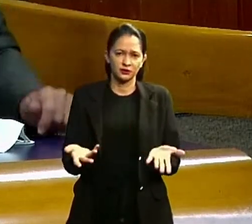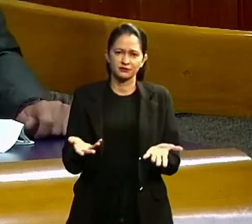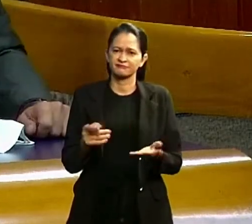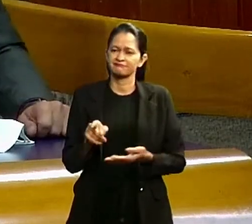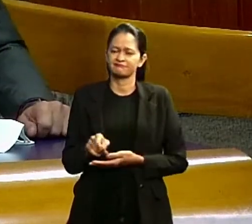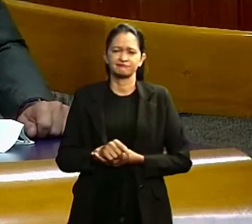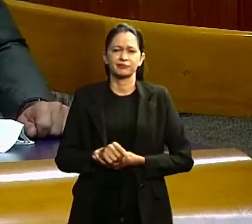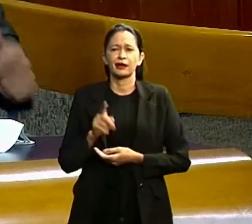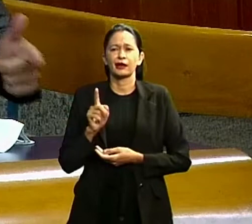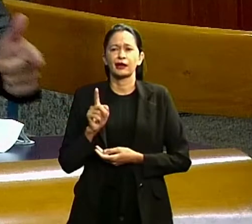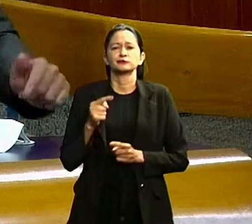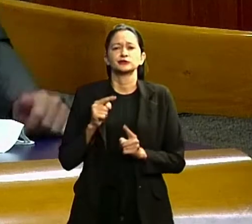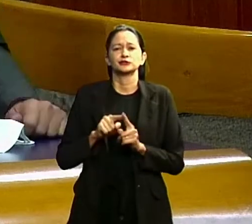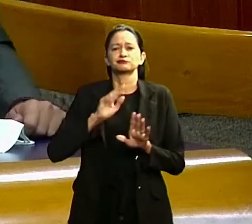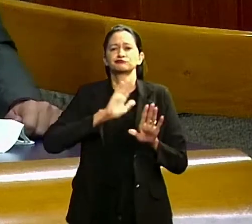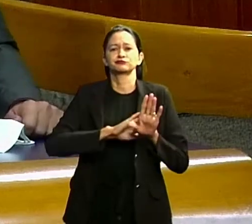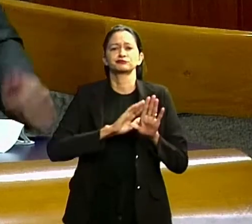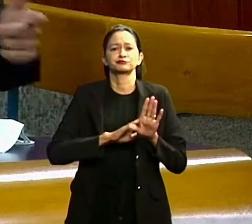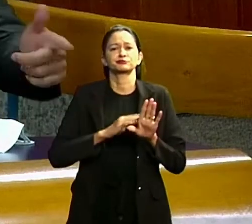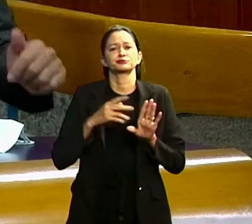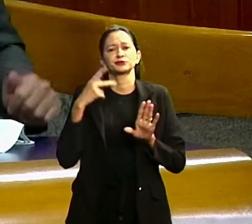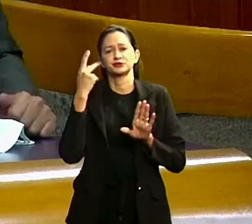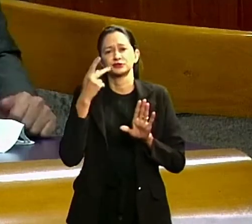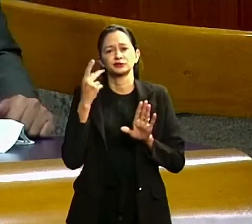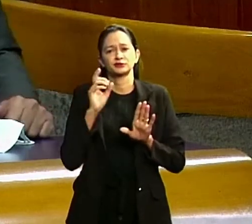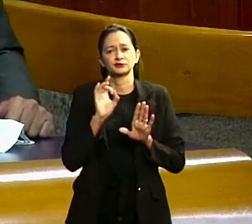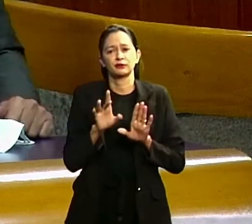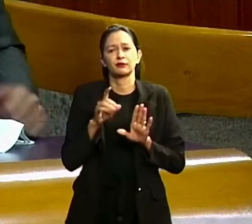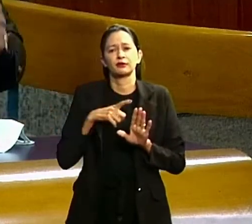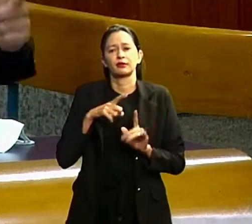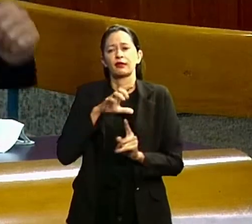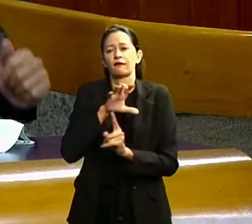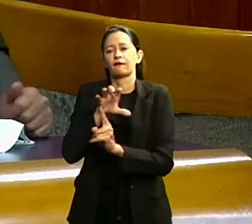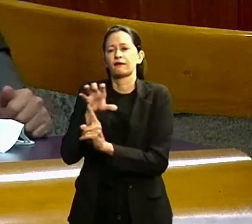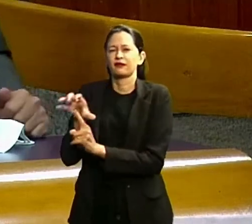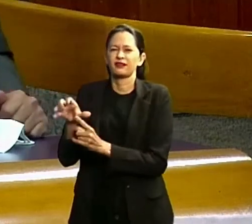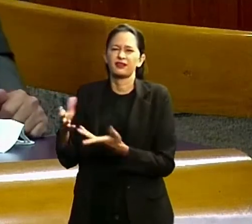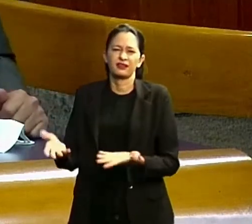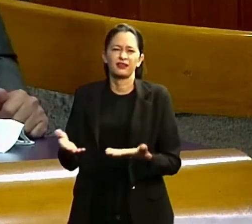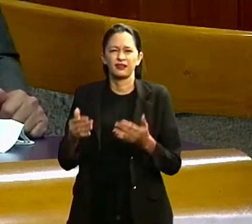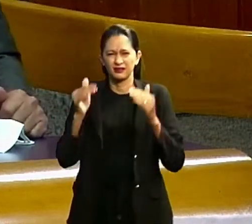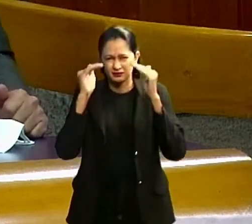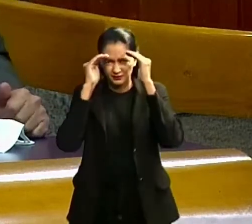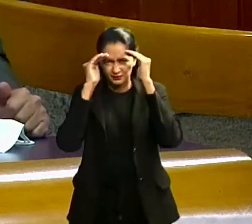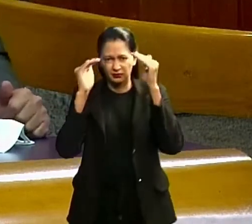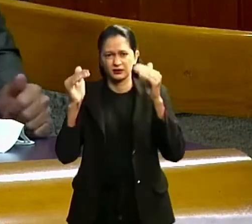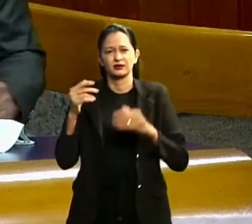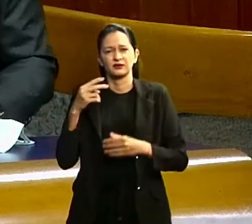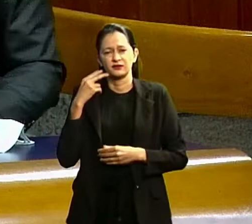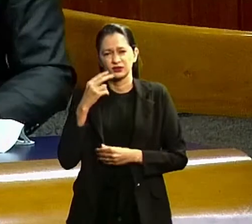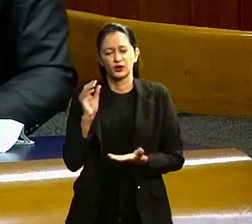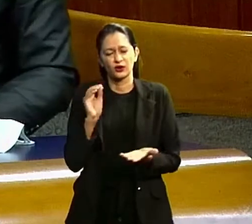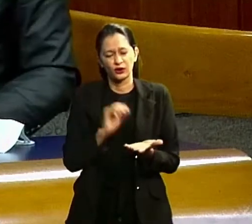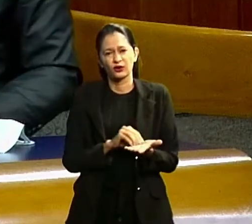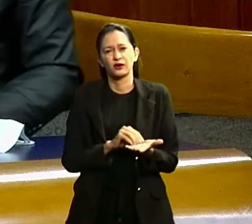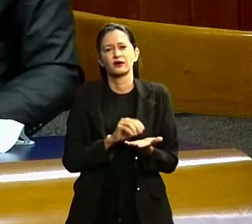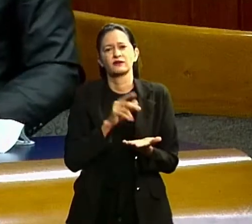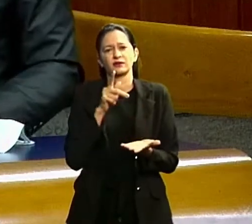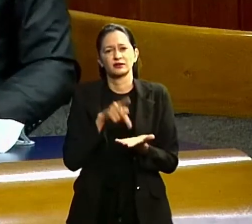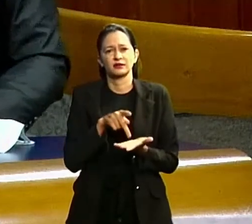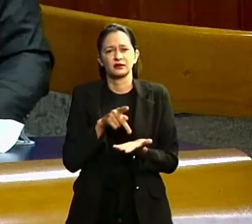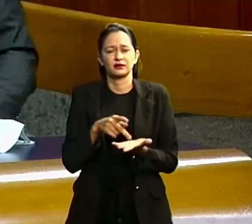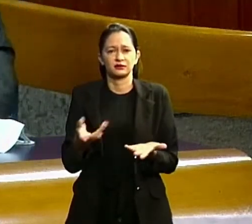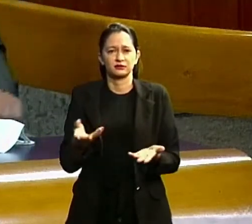isso é politicagem, isso é sujeira, isso é falta de caráter. Respeita os vereadores, coloca o que realmente